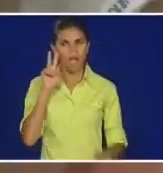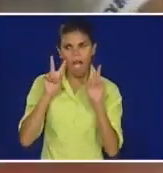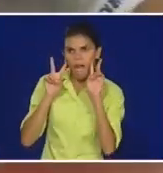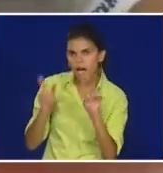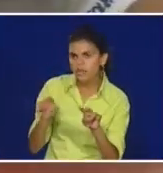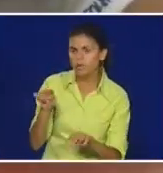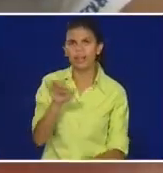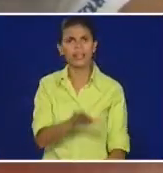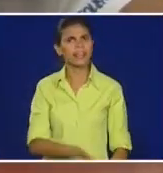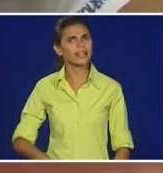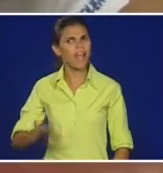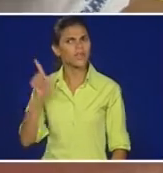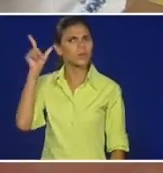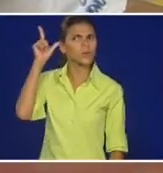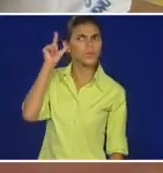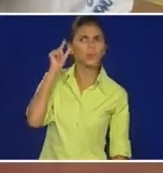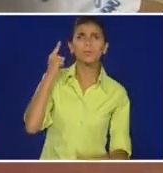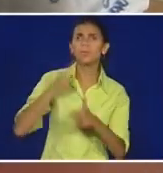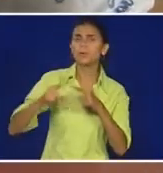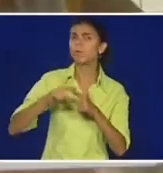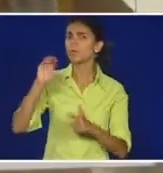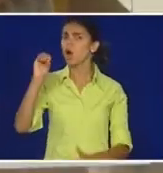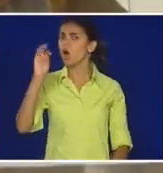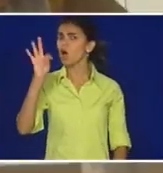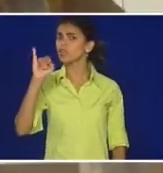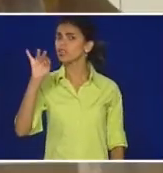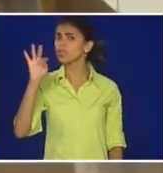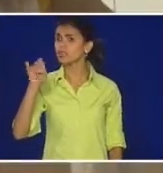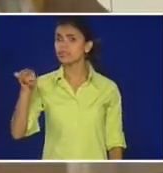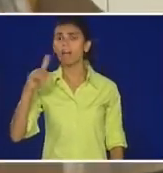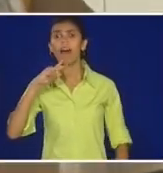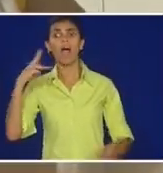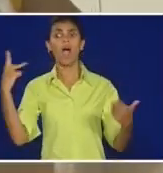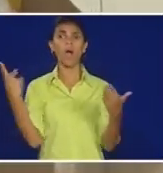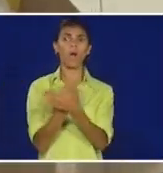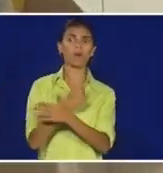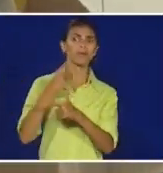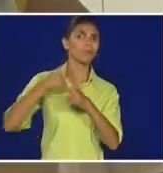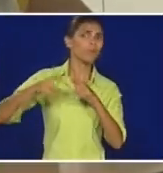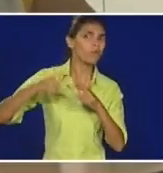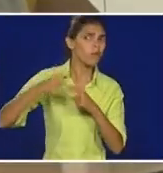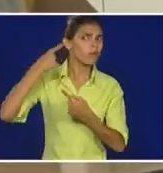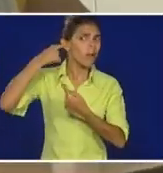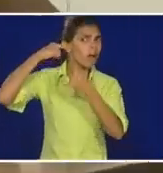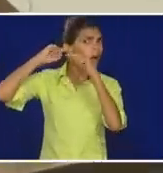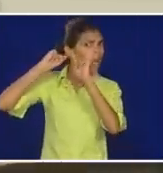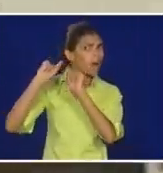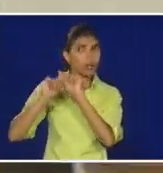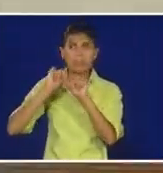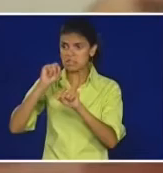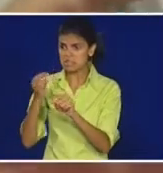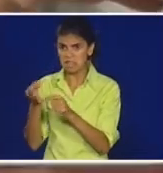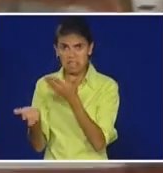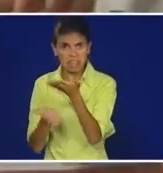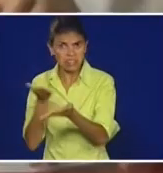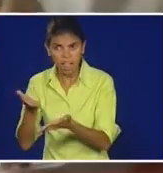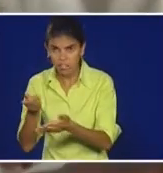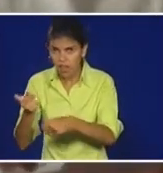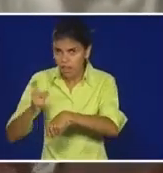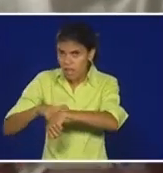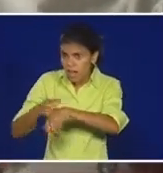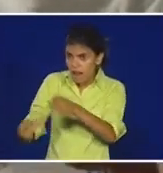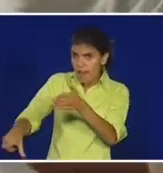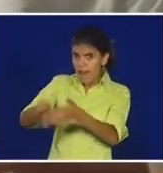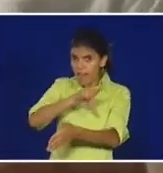apresentam otites de repetição, uma vez que essas infecções do ouvido médio, se não tratadas a tempo, podem levar a uma